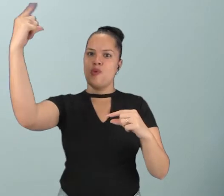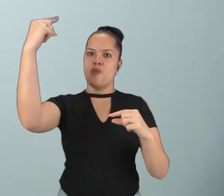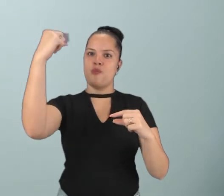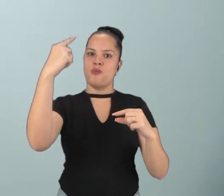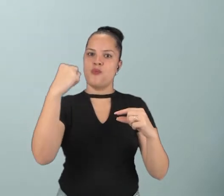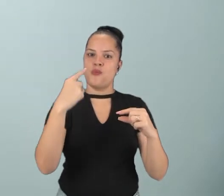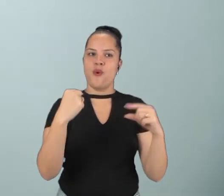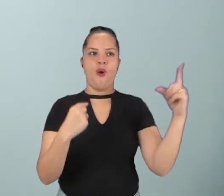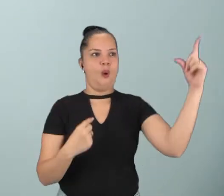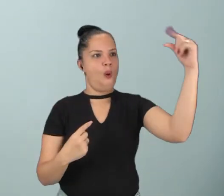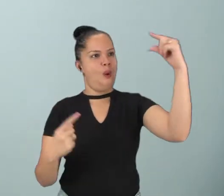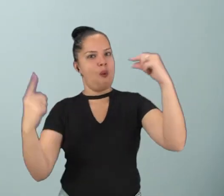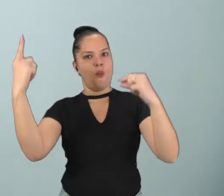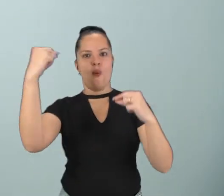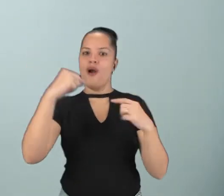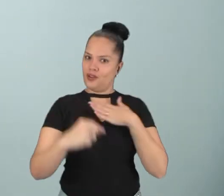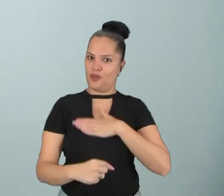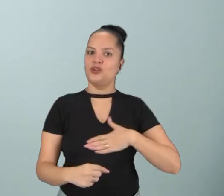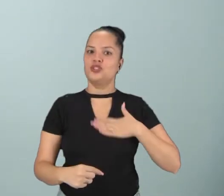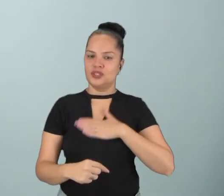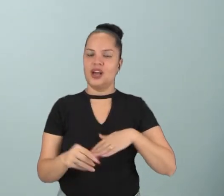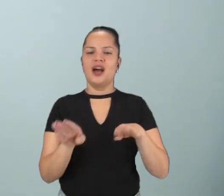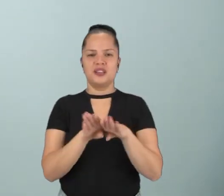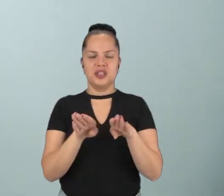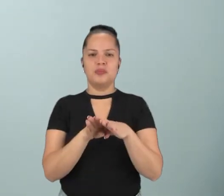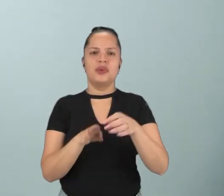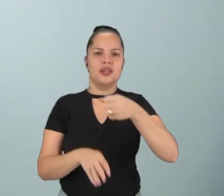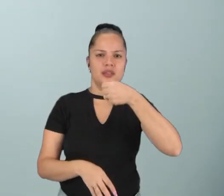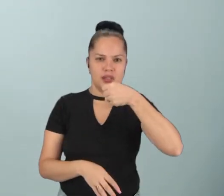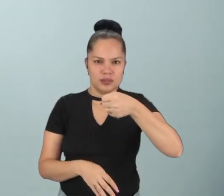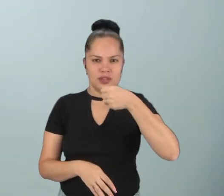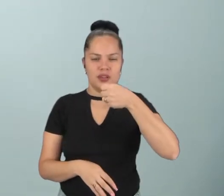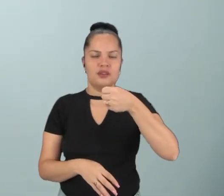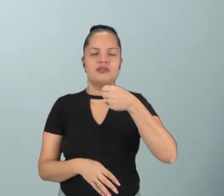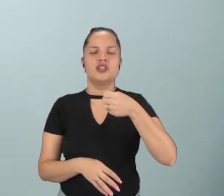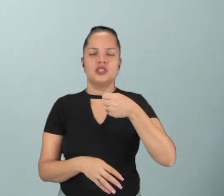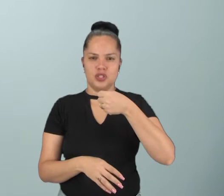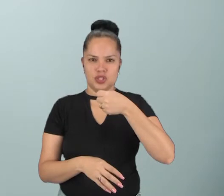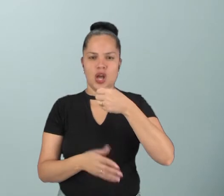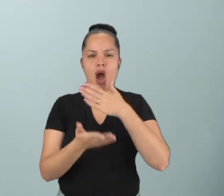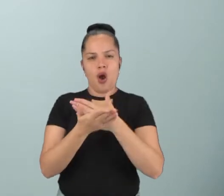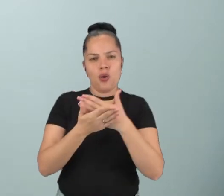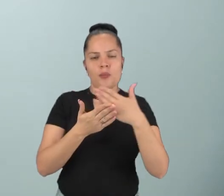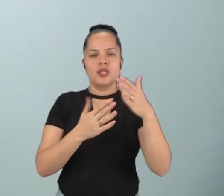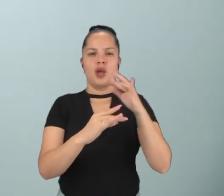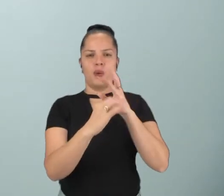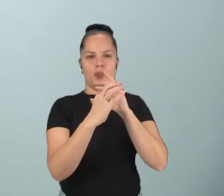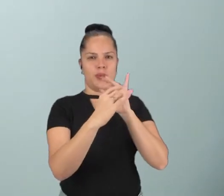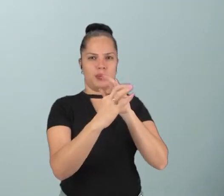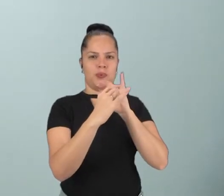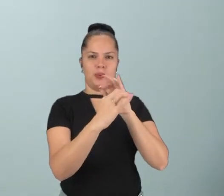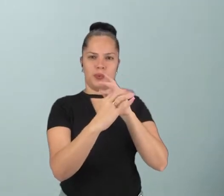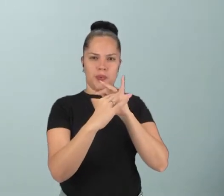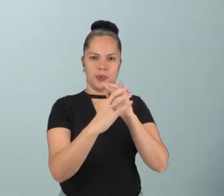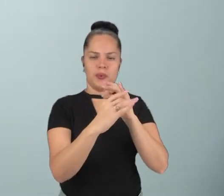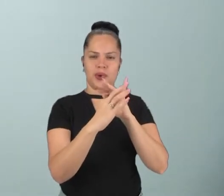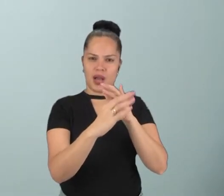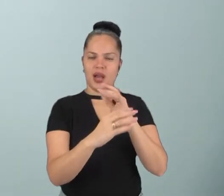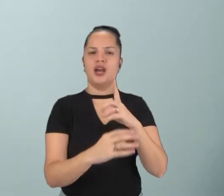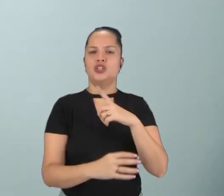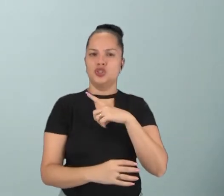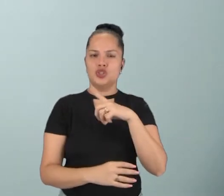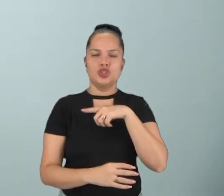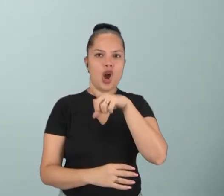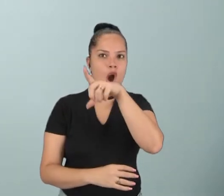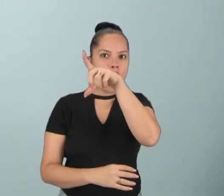ouvir. Teve uma outra entrevista com ele também, que começou a tocar um instrumento de sopro, e algumas emas num